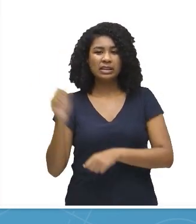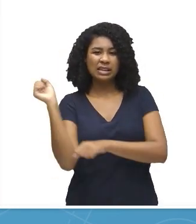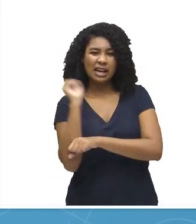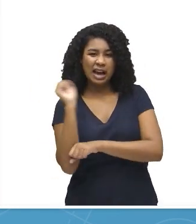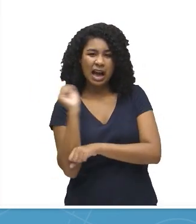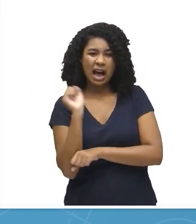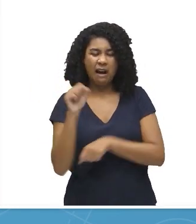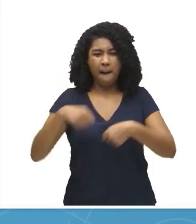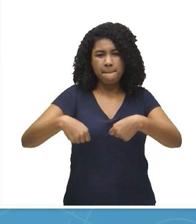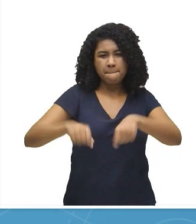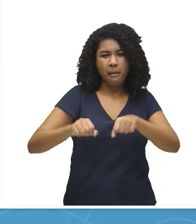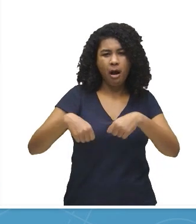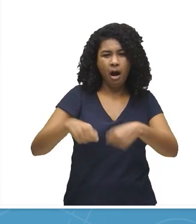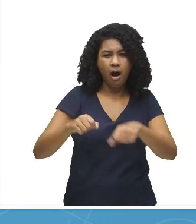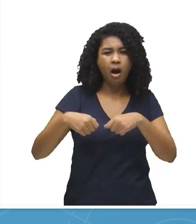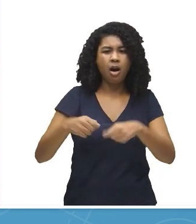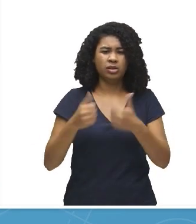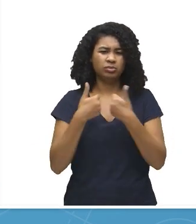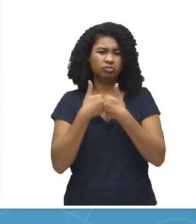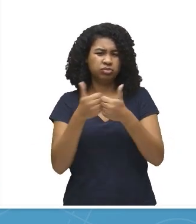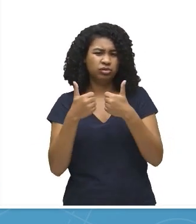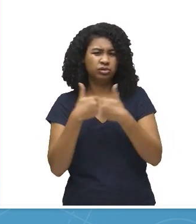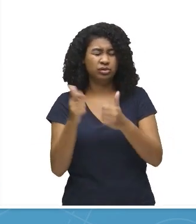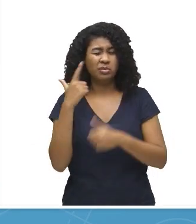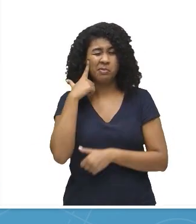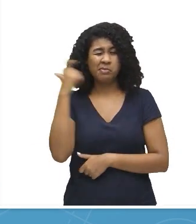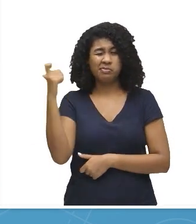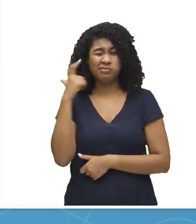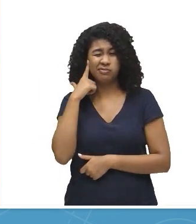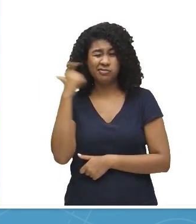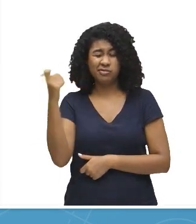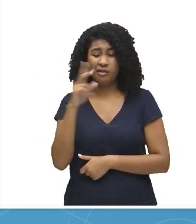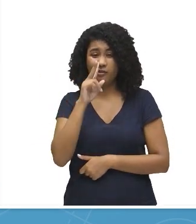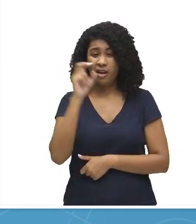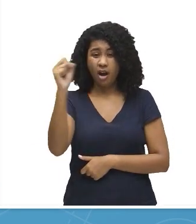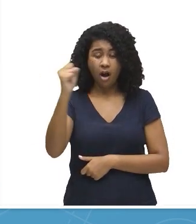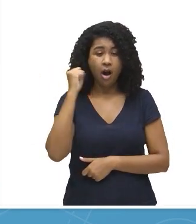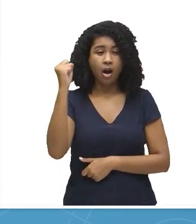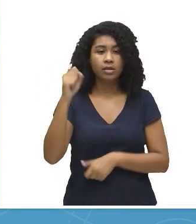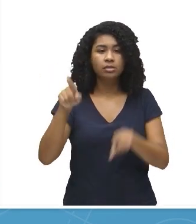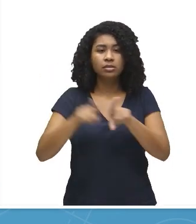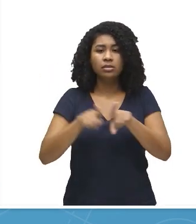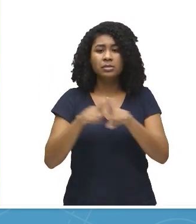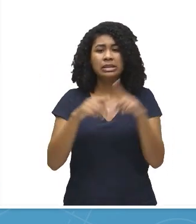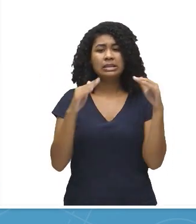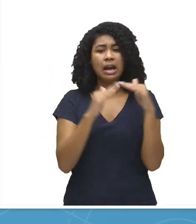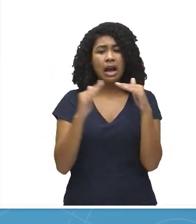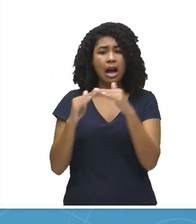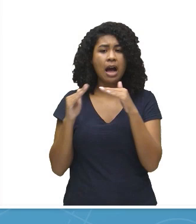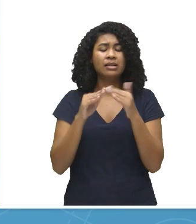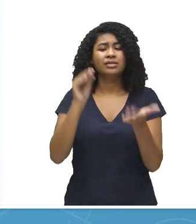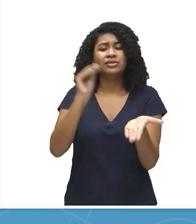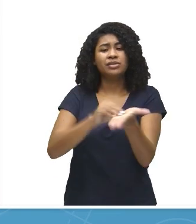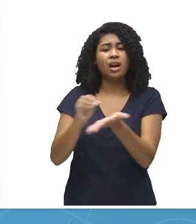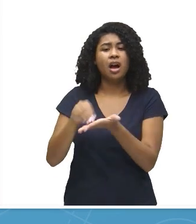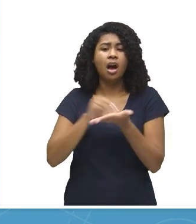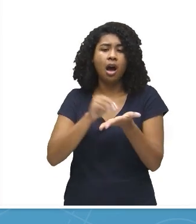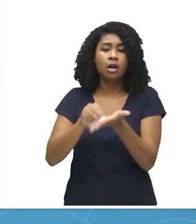carros, das motos. E também a gente tem aí, olha, a falta de moradias e saneamento básico, né? Devido a